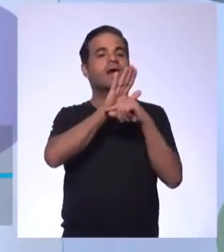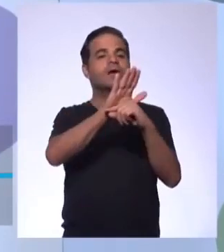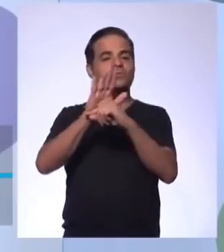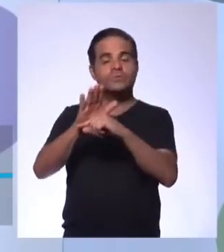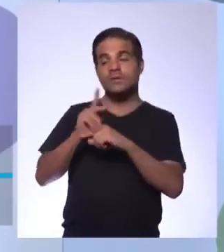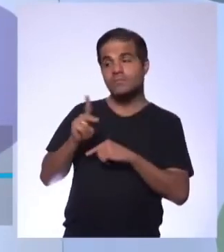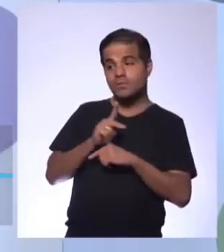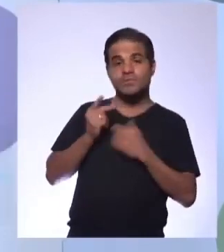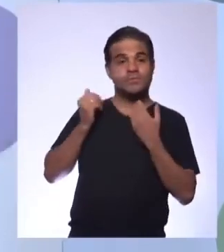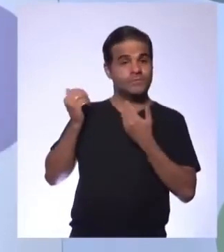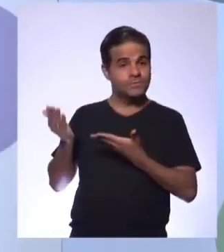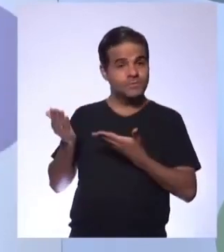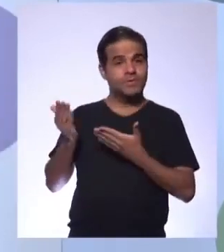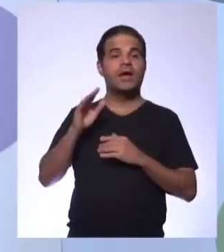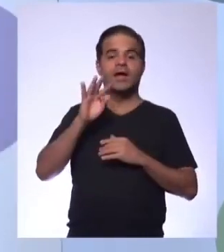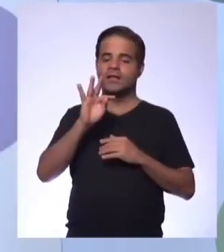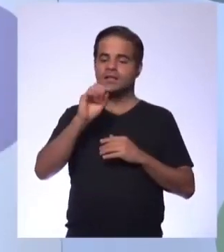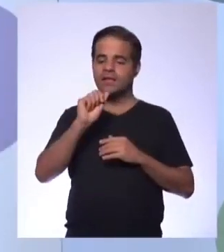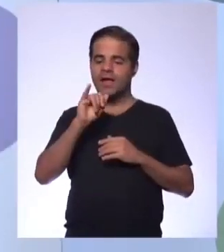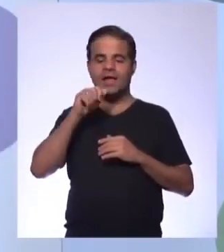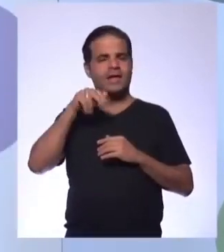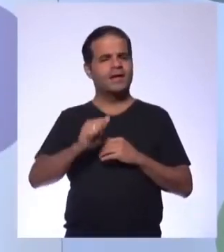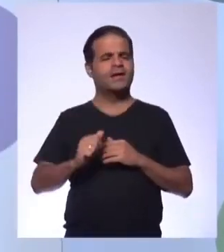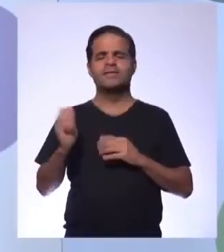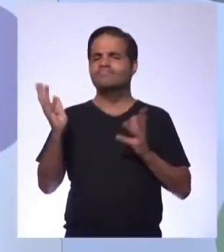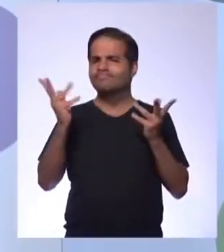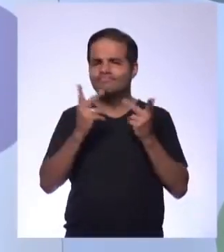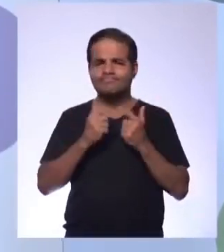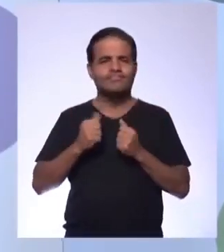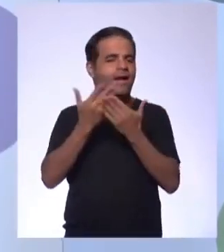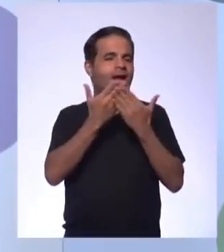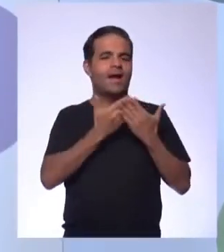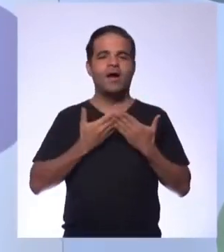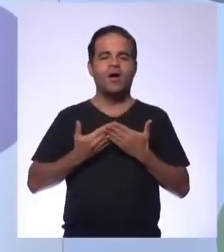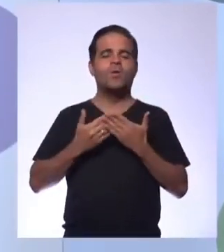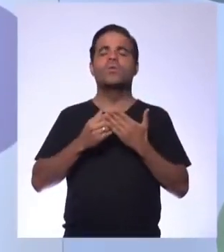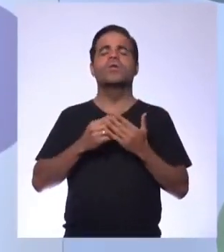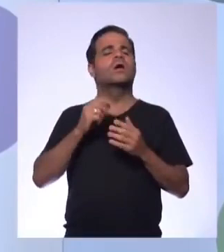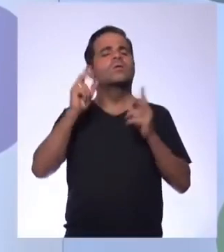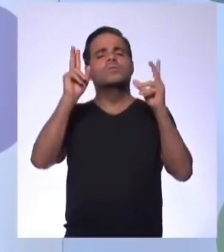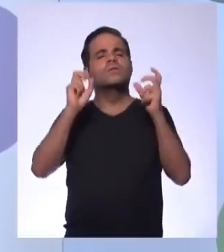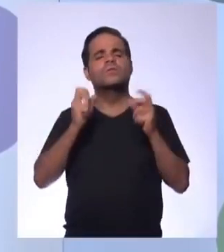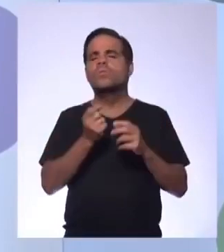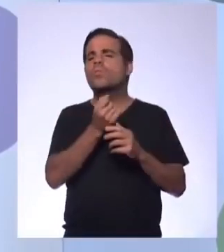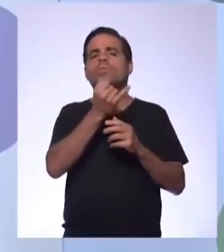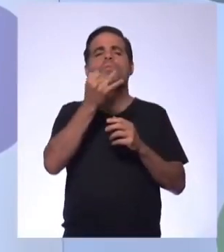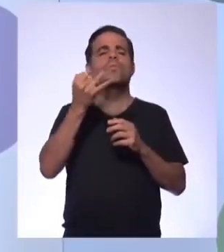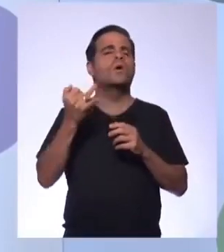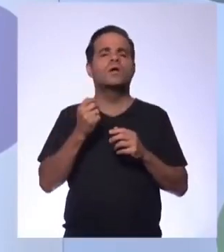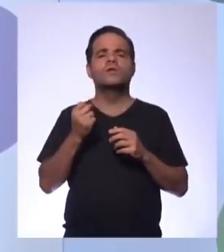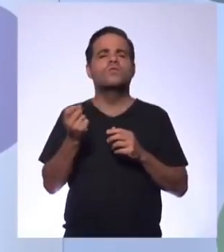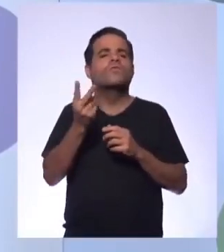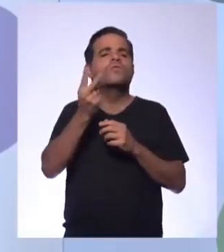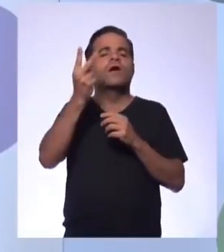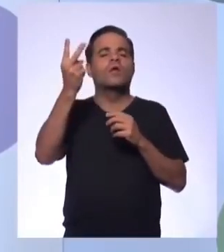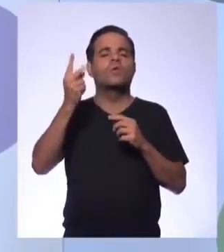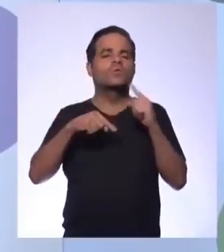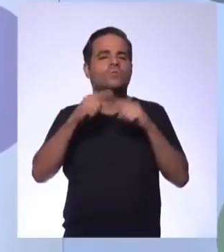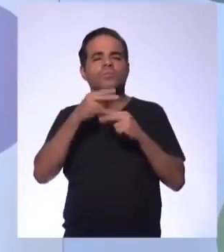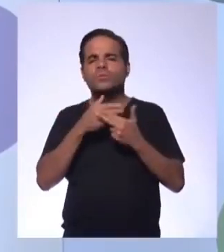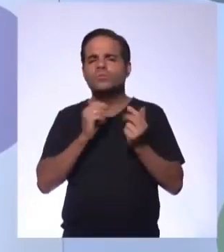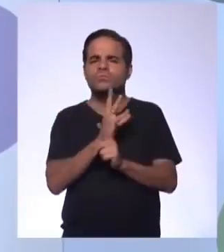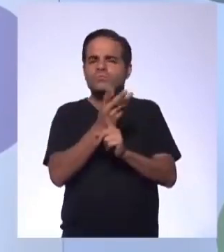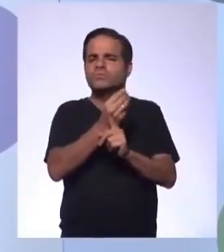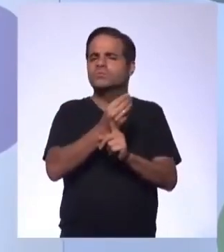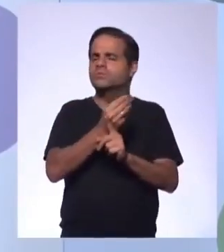a professora Tayana nesta maravilhosa aula com o título Quanto vale um produto artístico? Professora Tayana, que